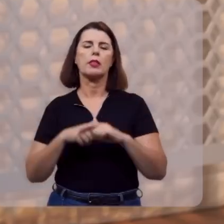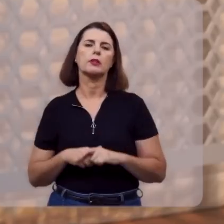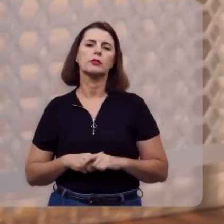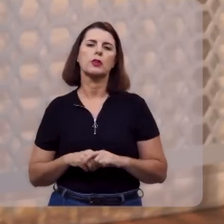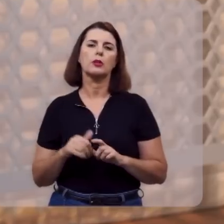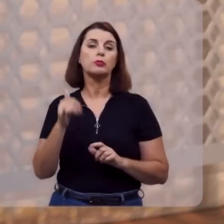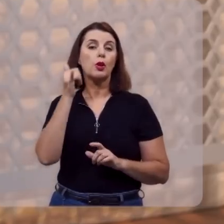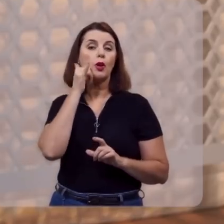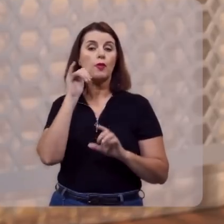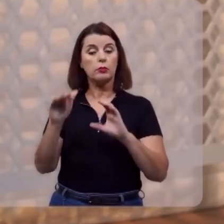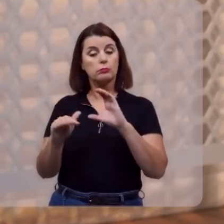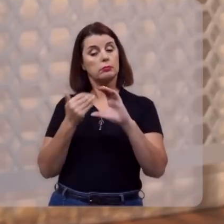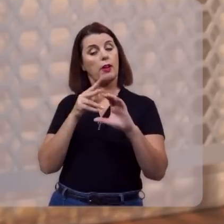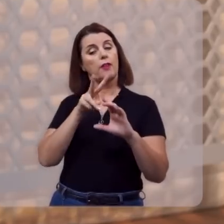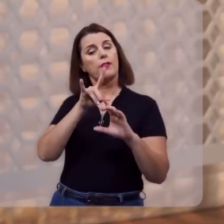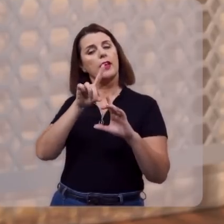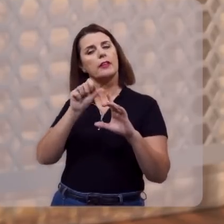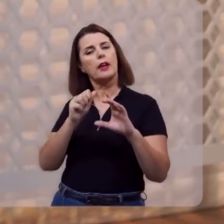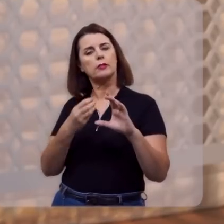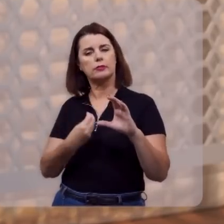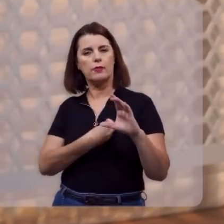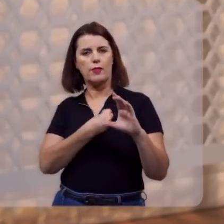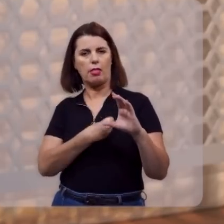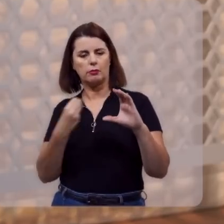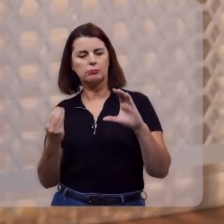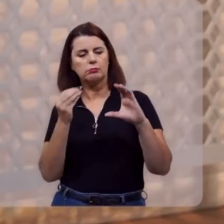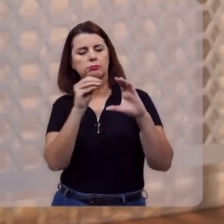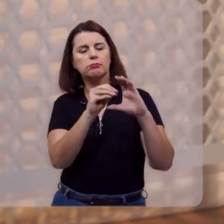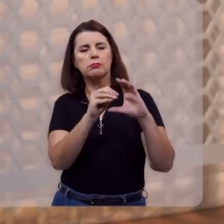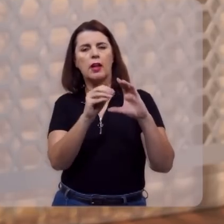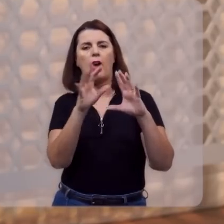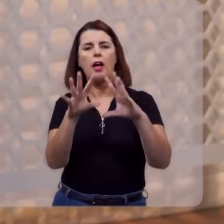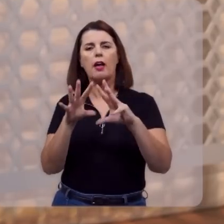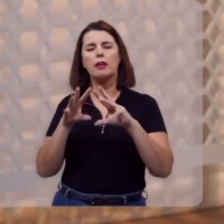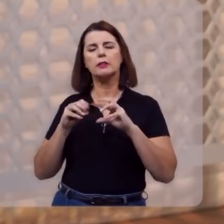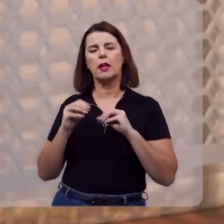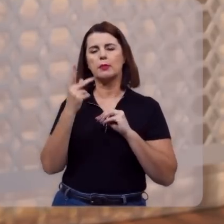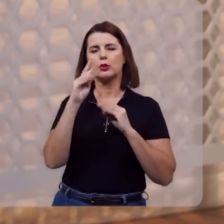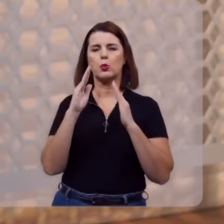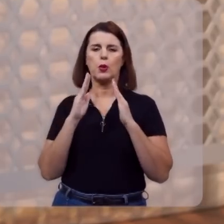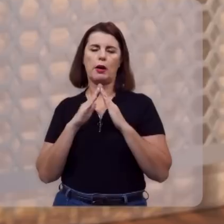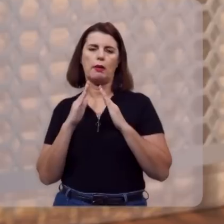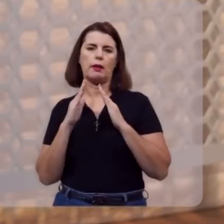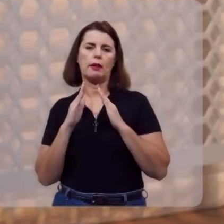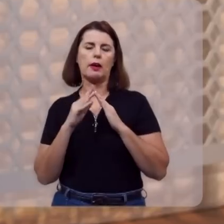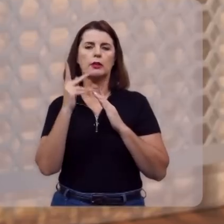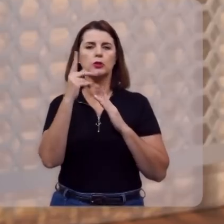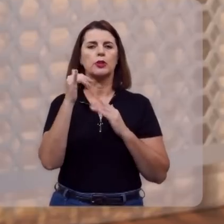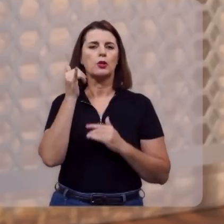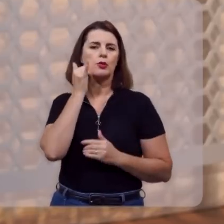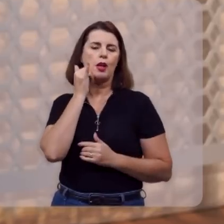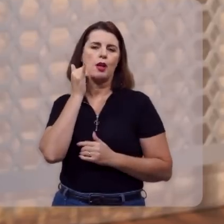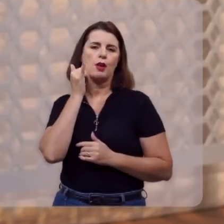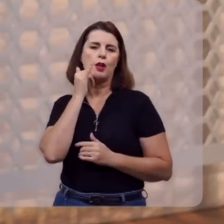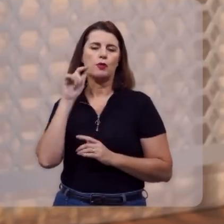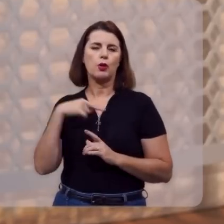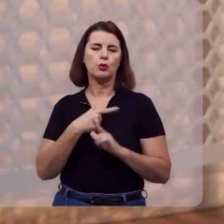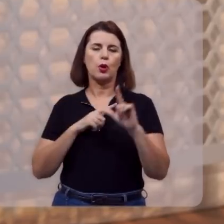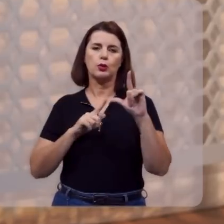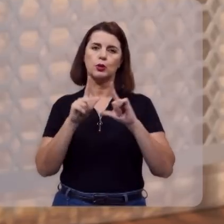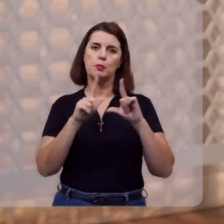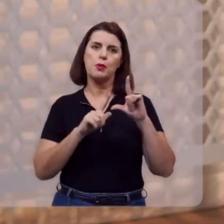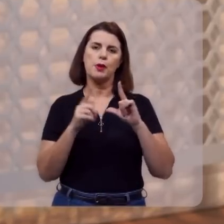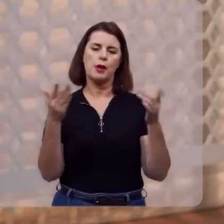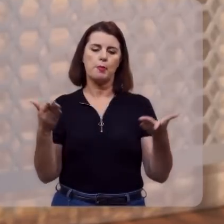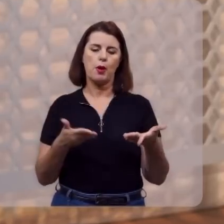94 50 é o telefone. Você vai escrever lá a palavra vida e aí você vai receber aí na sua casa, no seu telefone, o